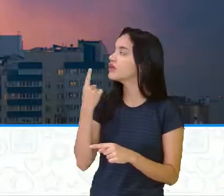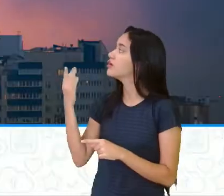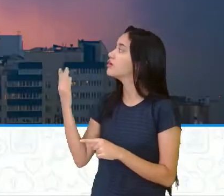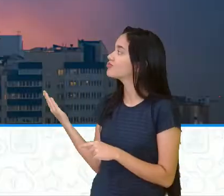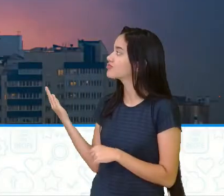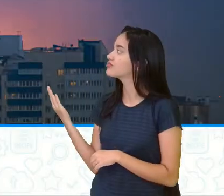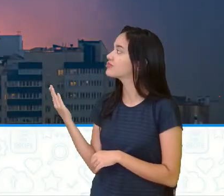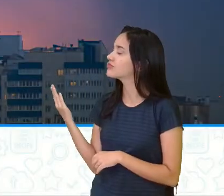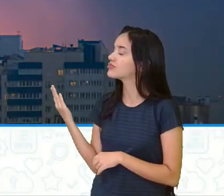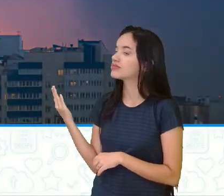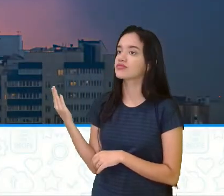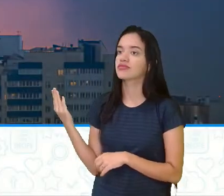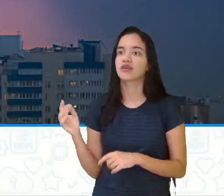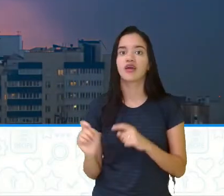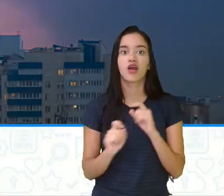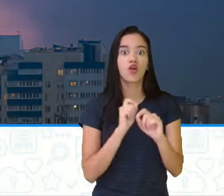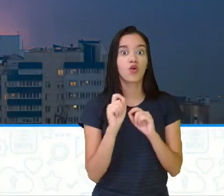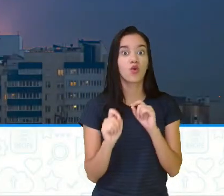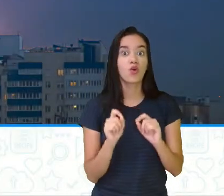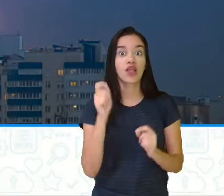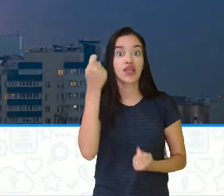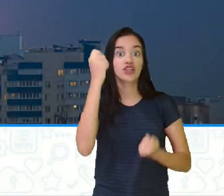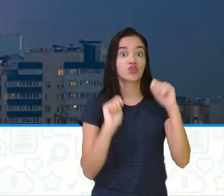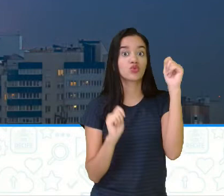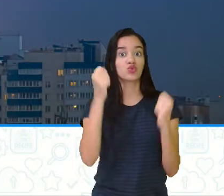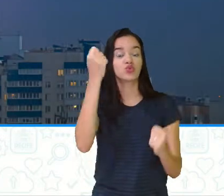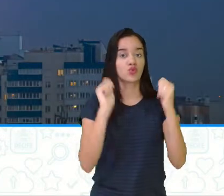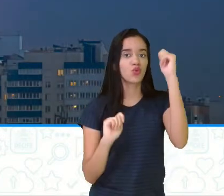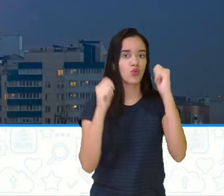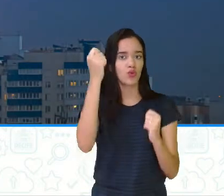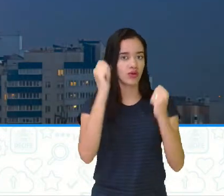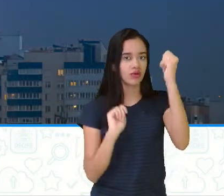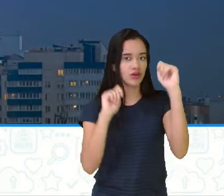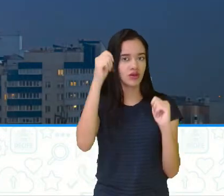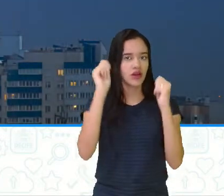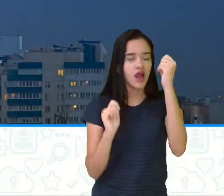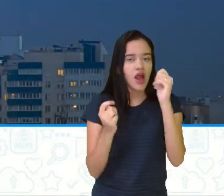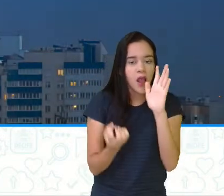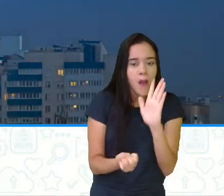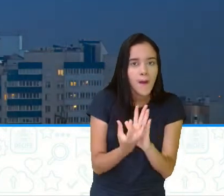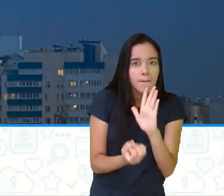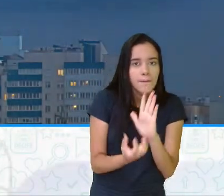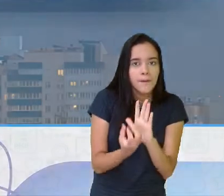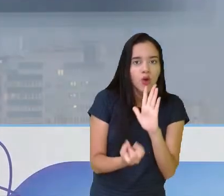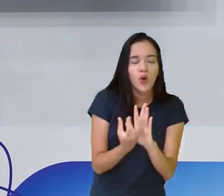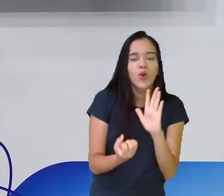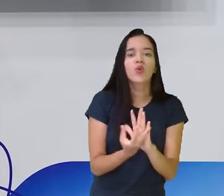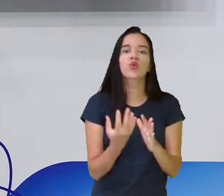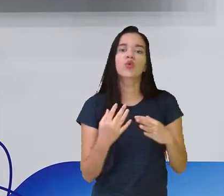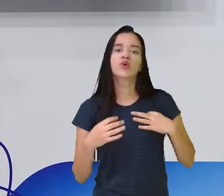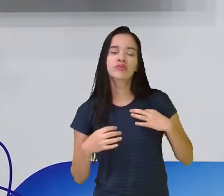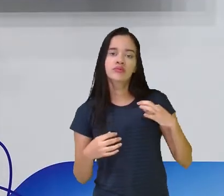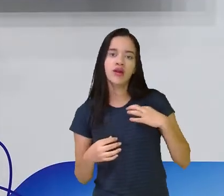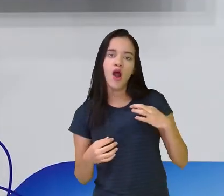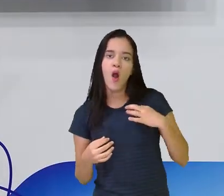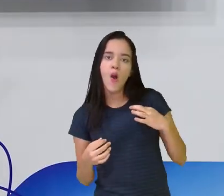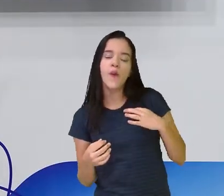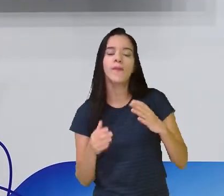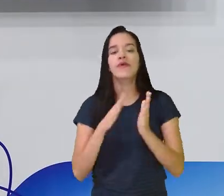quantidade de gases geralmente vem o quê? De indústrias. As indústrias que produzem as roupas,